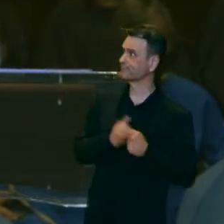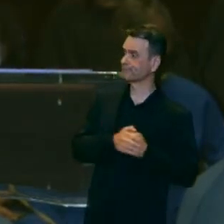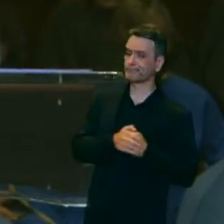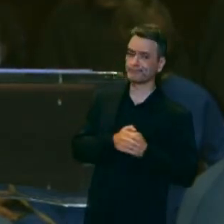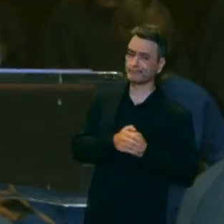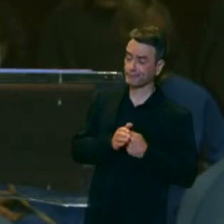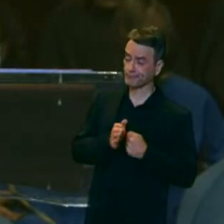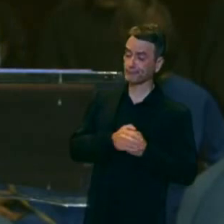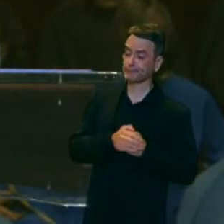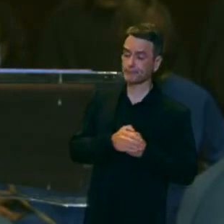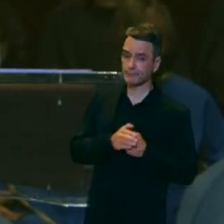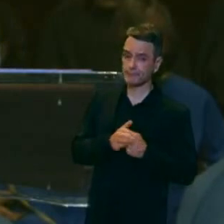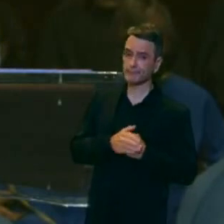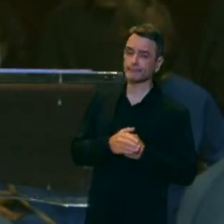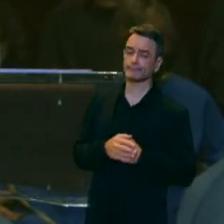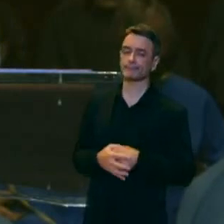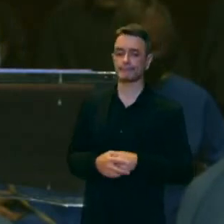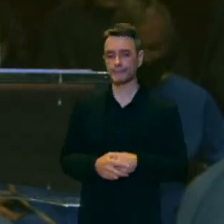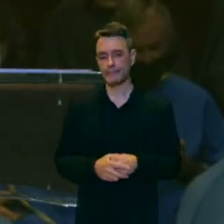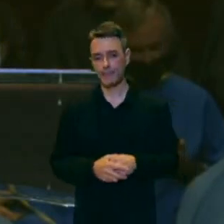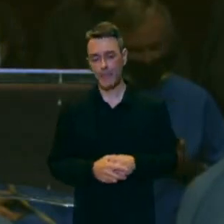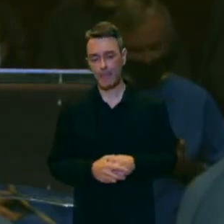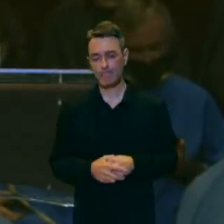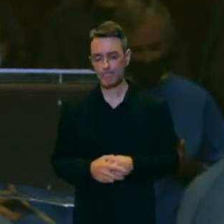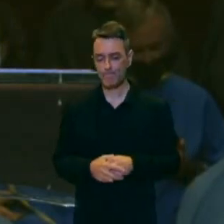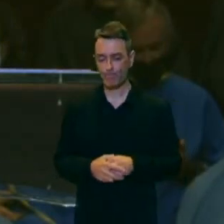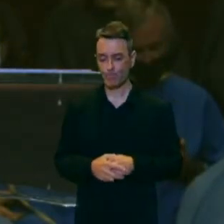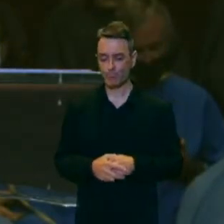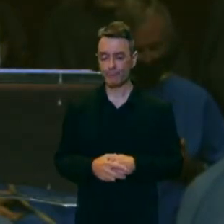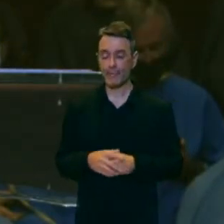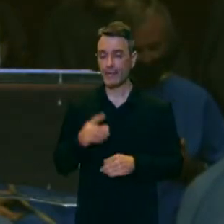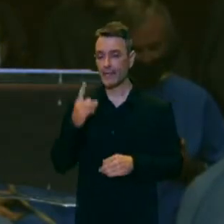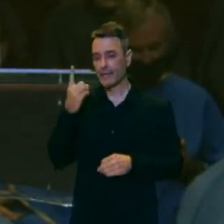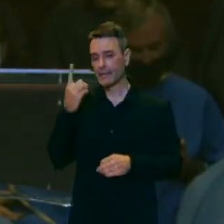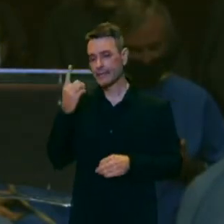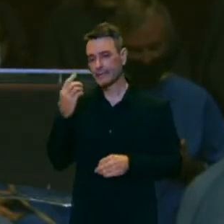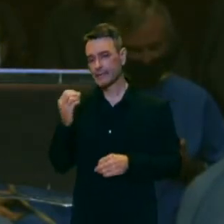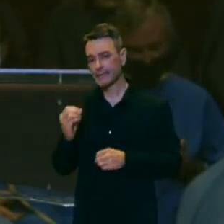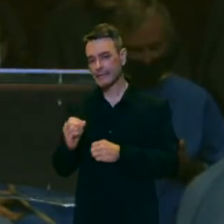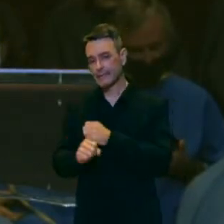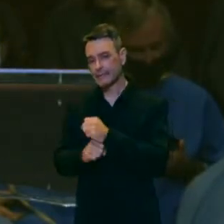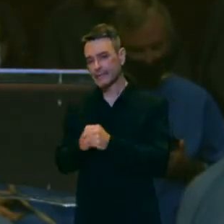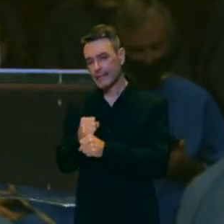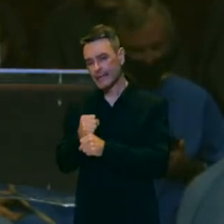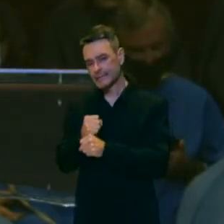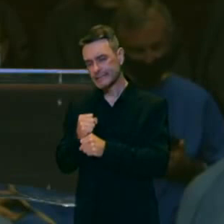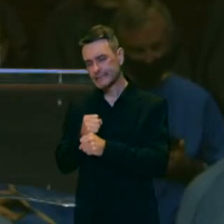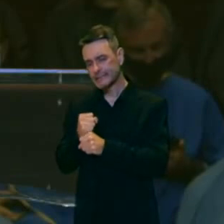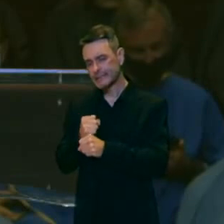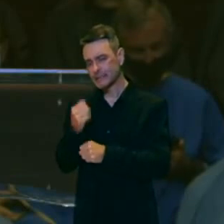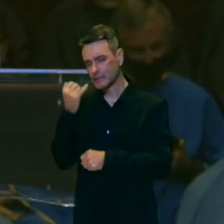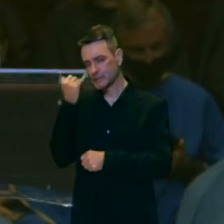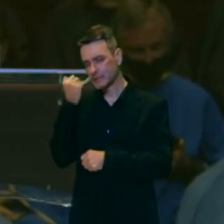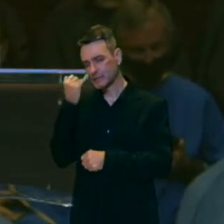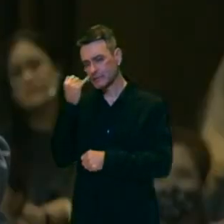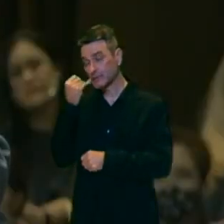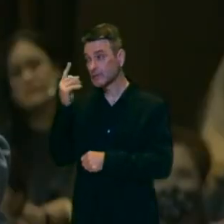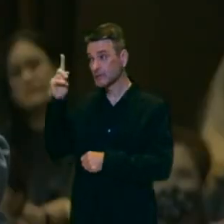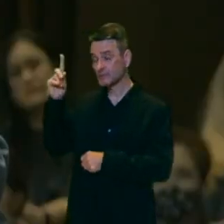Durante 10 anos, Deus usou Jeremias para falar com Zedequias. Não foi um dia,